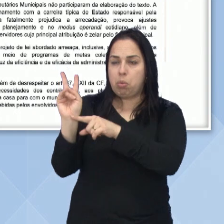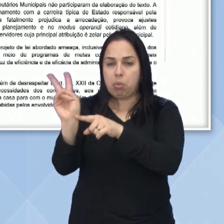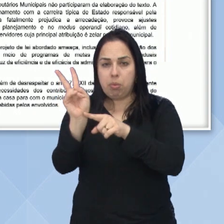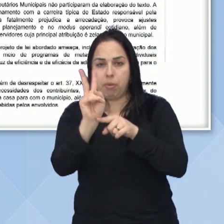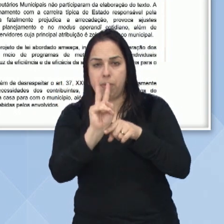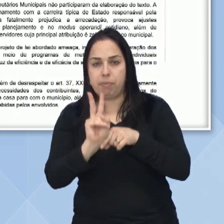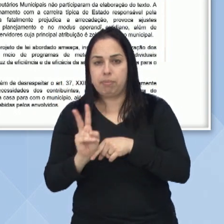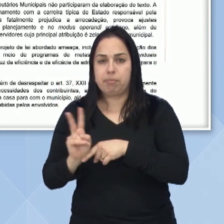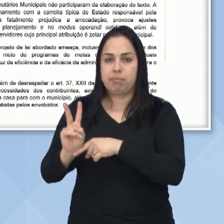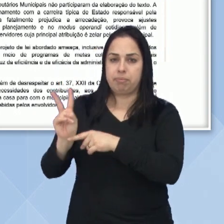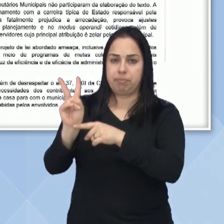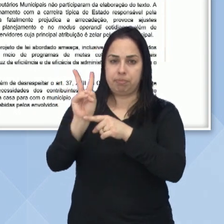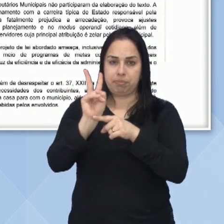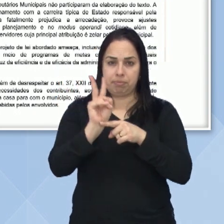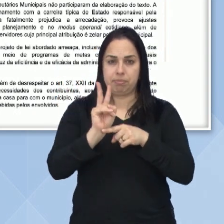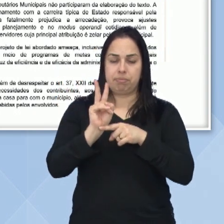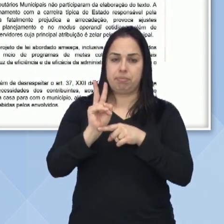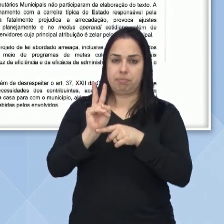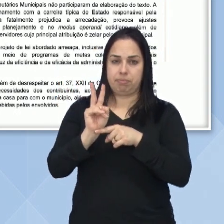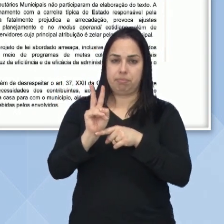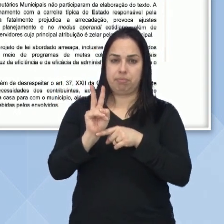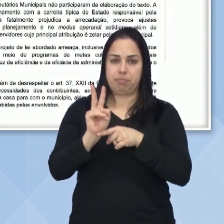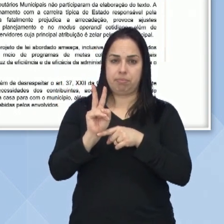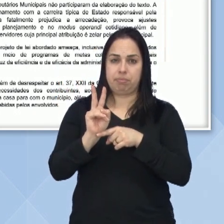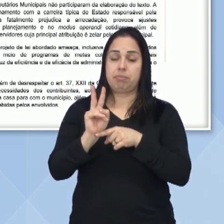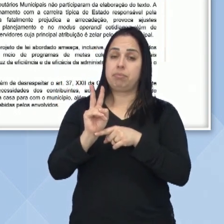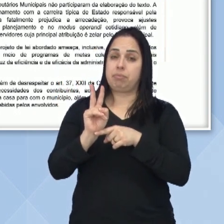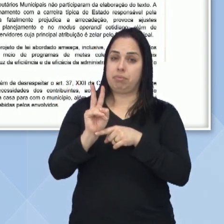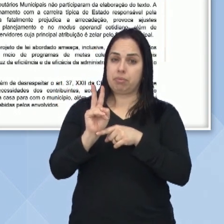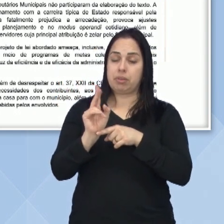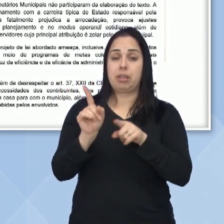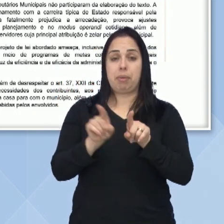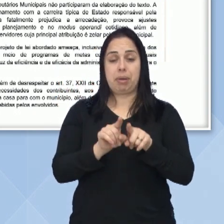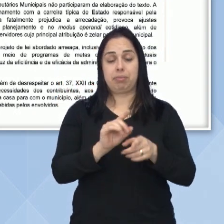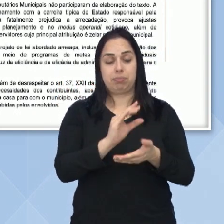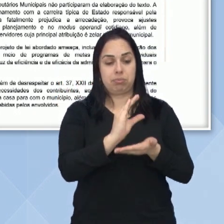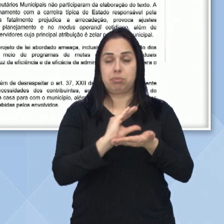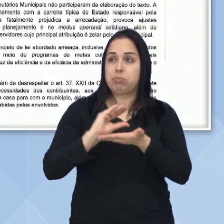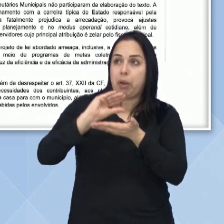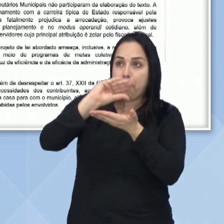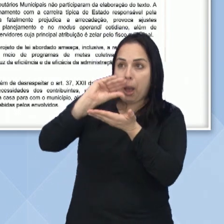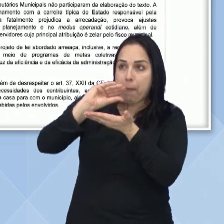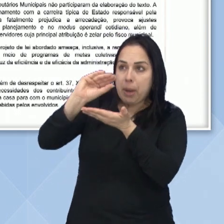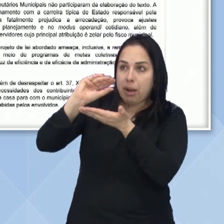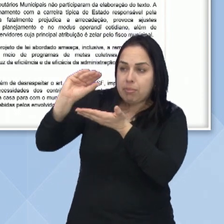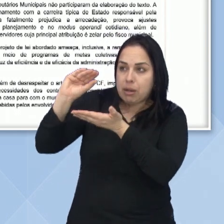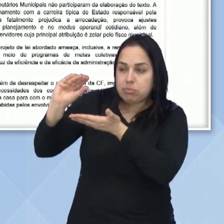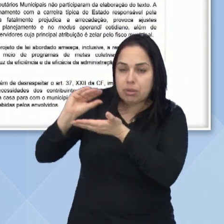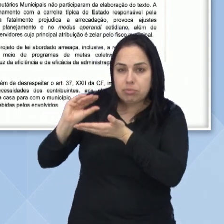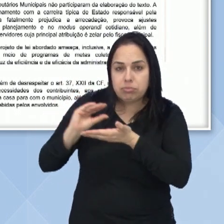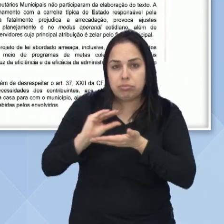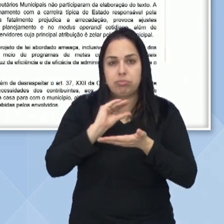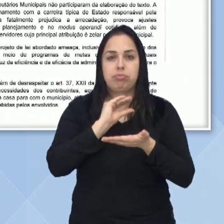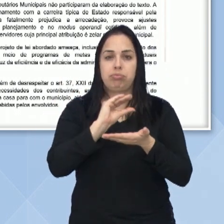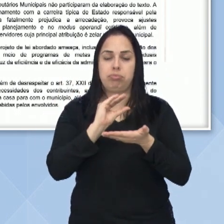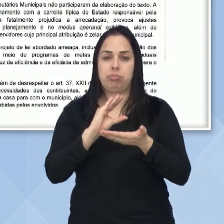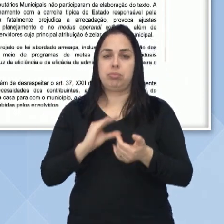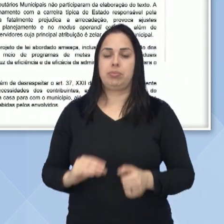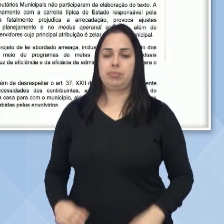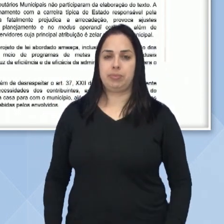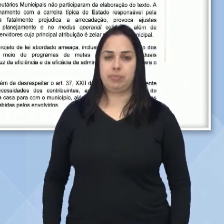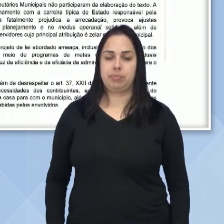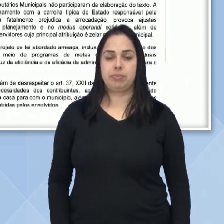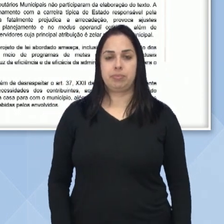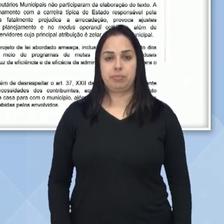fiscalização e operacionalizar a distribuição da receita do imposto, entre outras